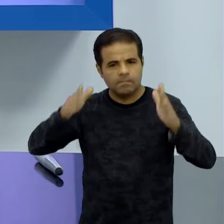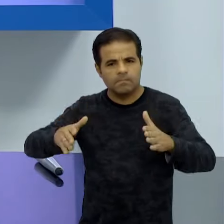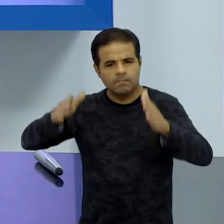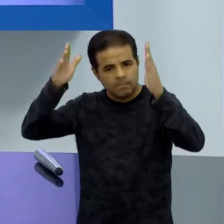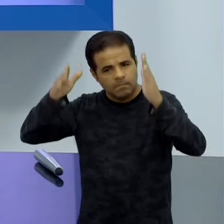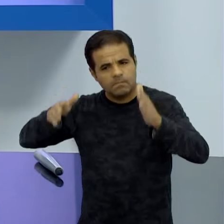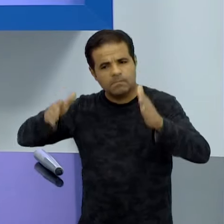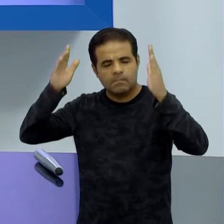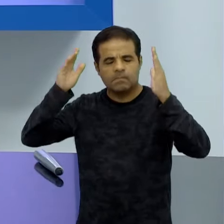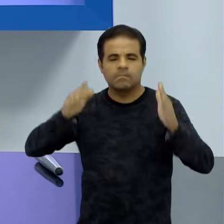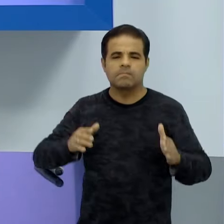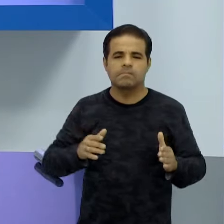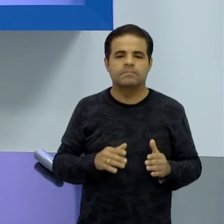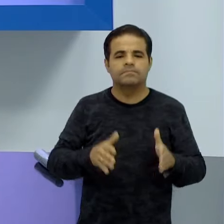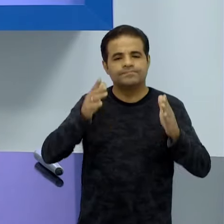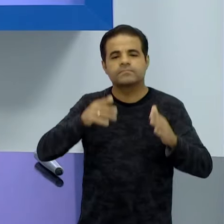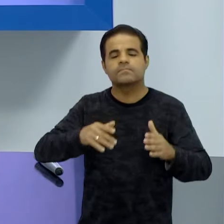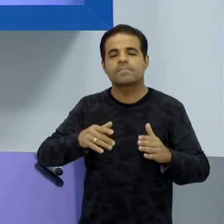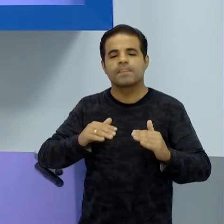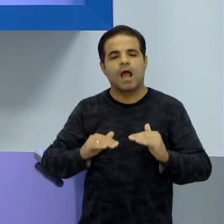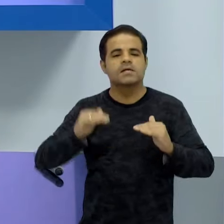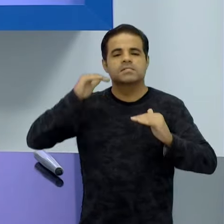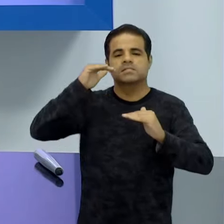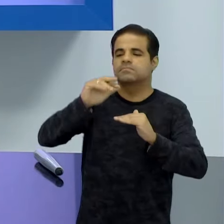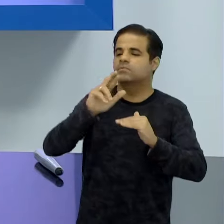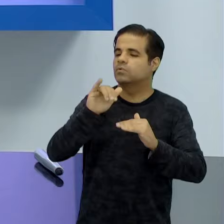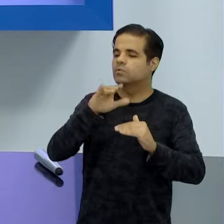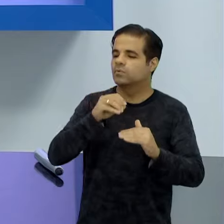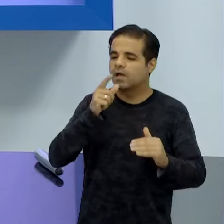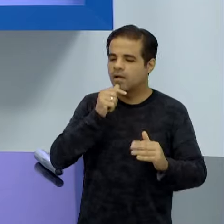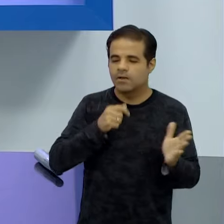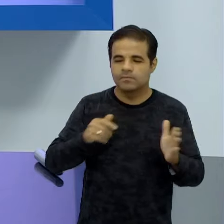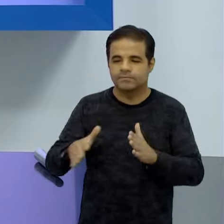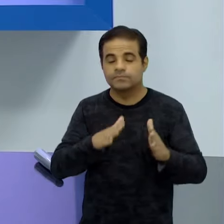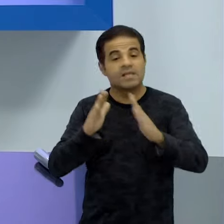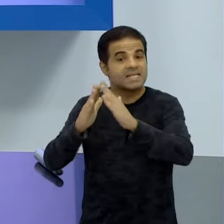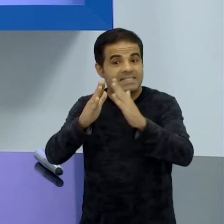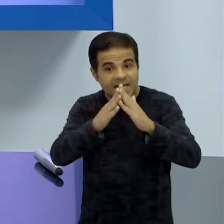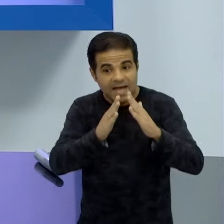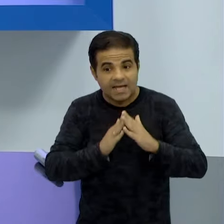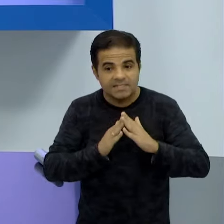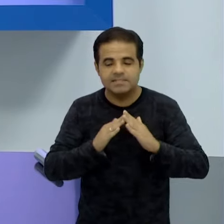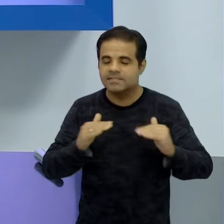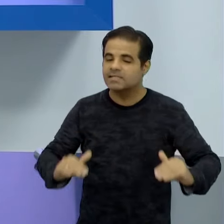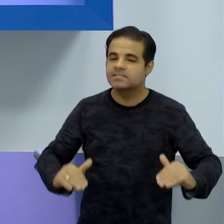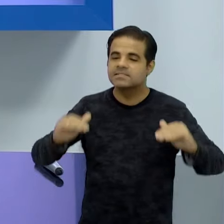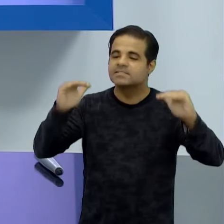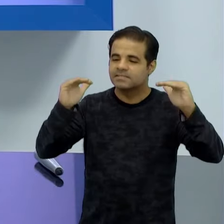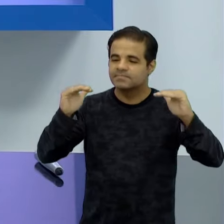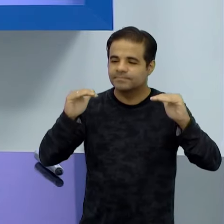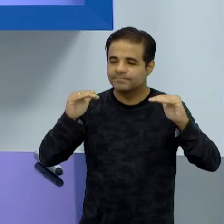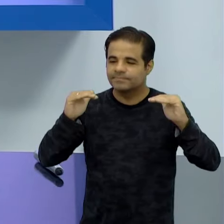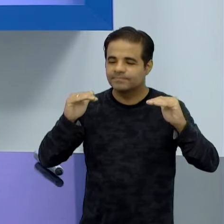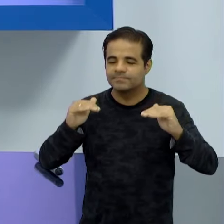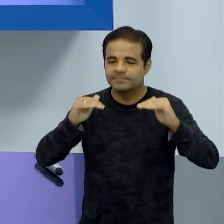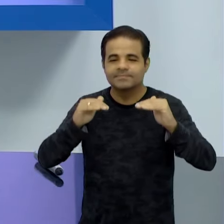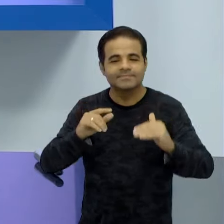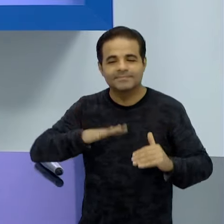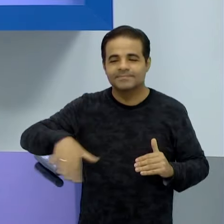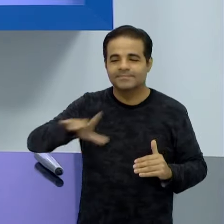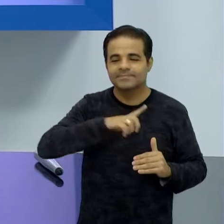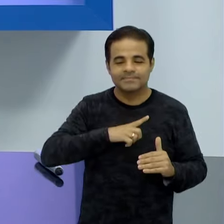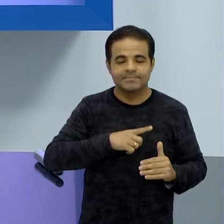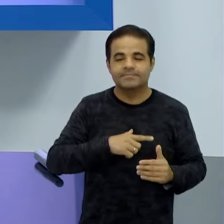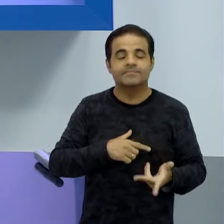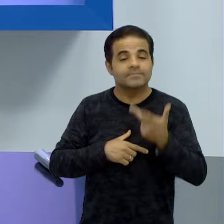ficam acima do nível aí do rio, tá? Então, essas casinhas ficam acima e normalmente a